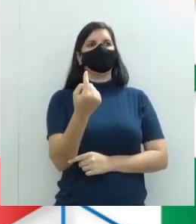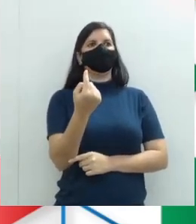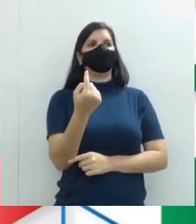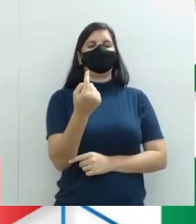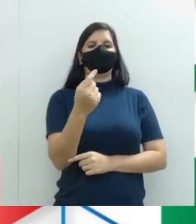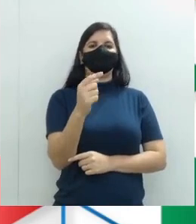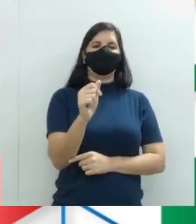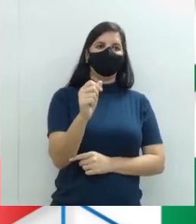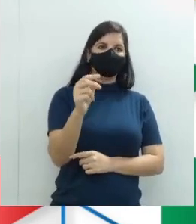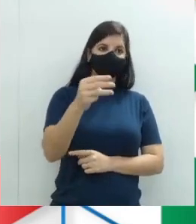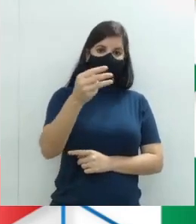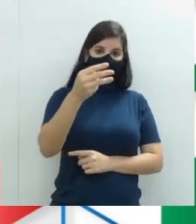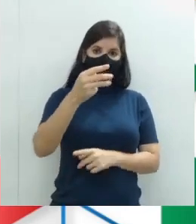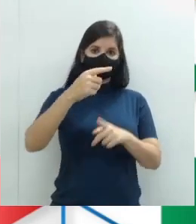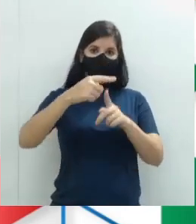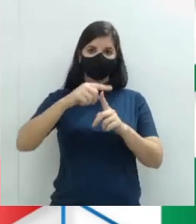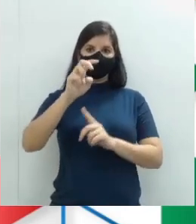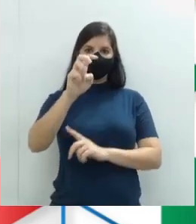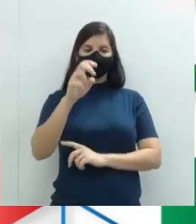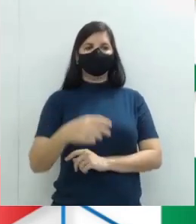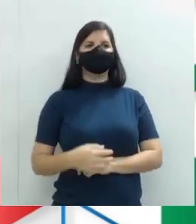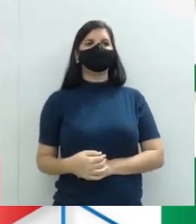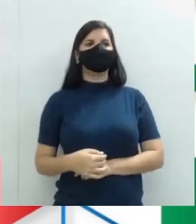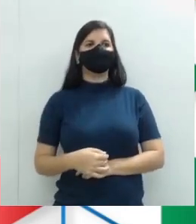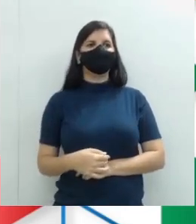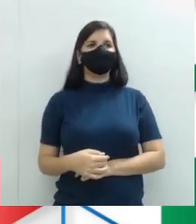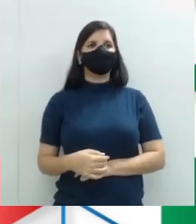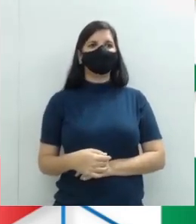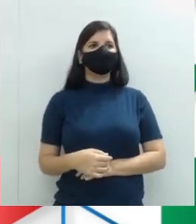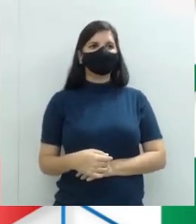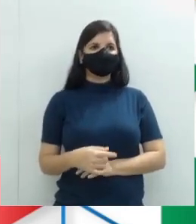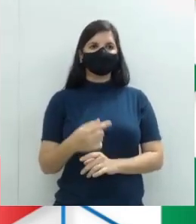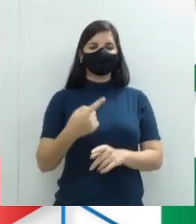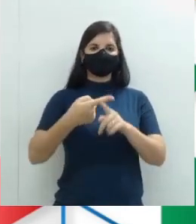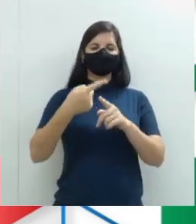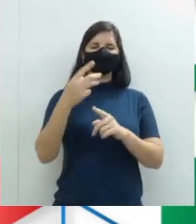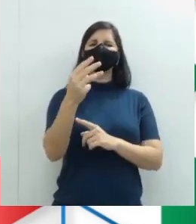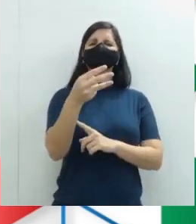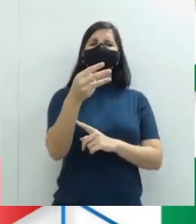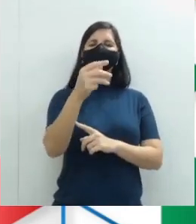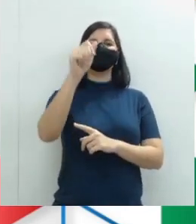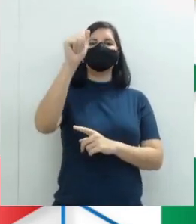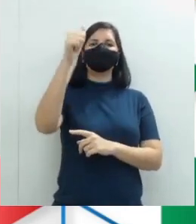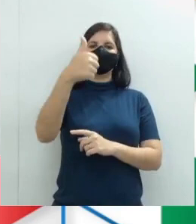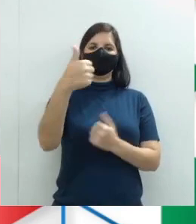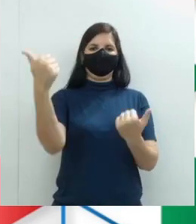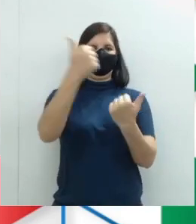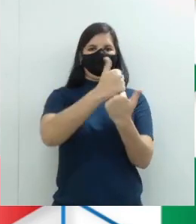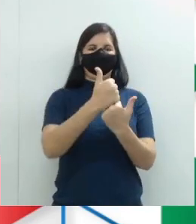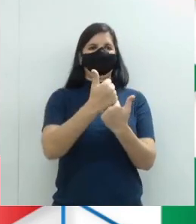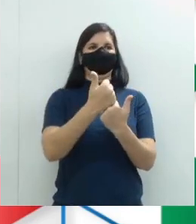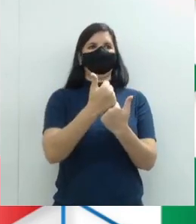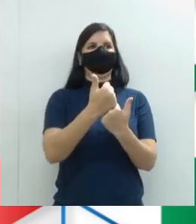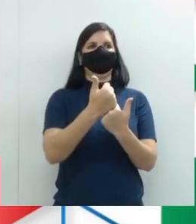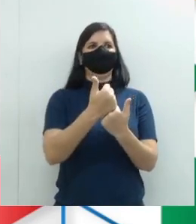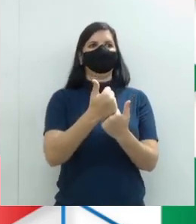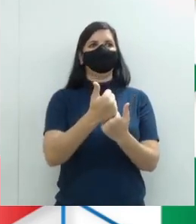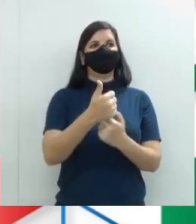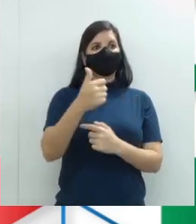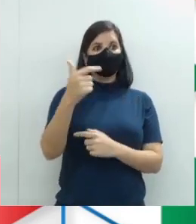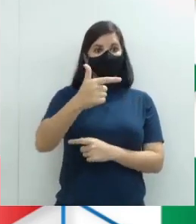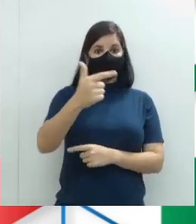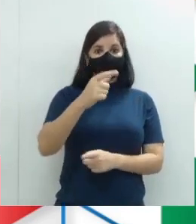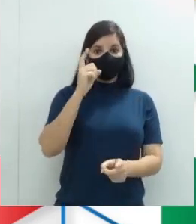verdade, eu tenho 3 mais 5, ok? Porque esse 3 é o A1, ó. Então, para eu achar o segundo